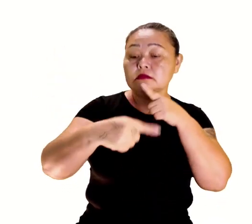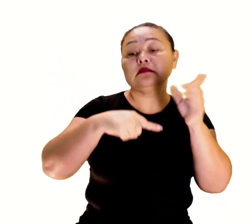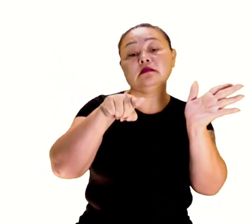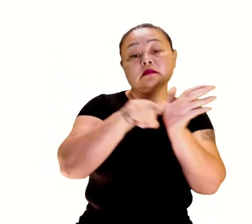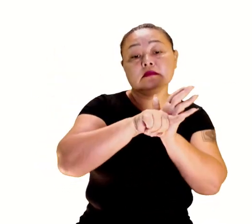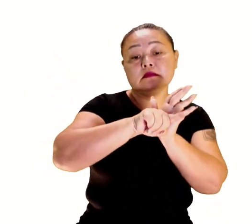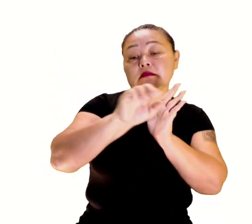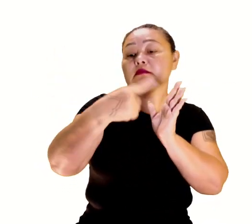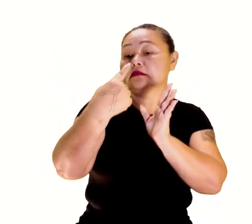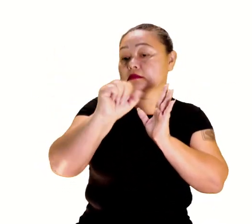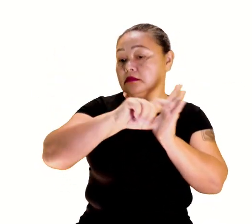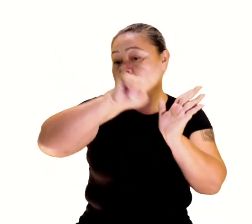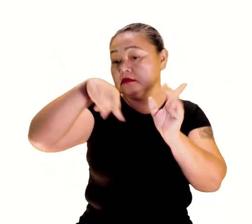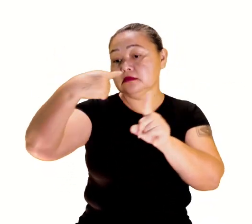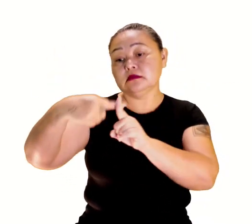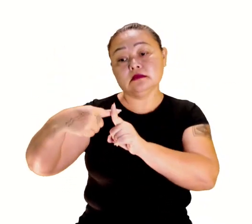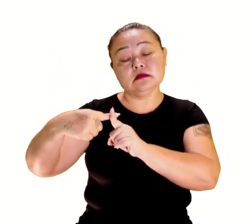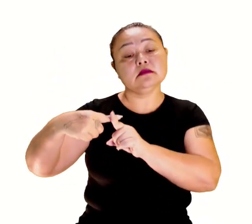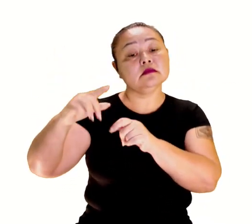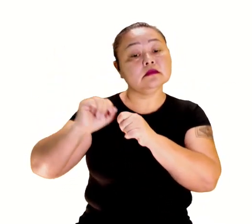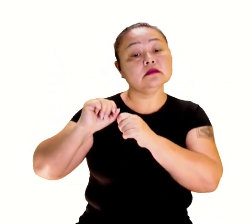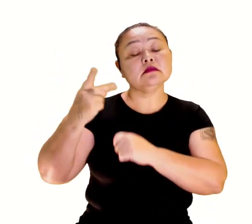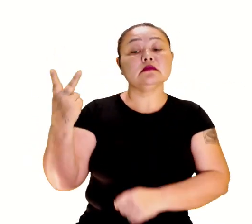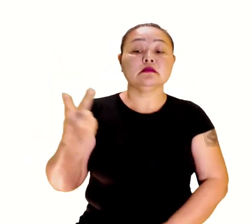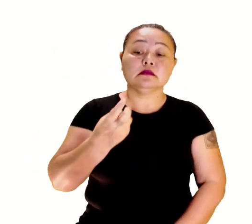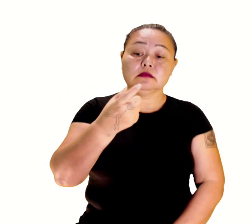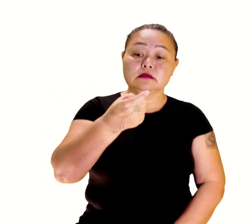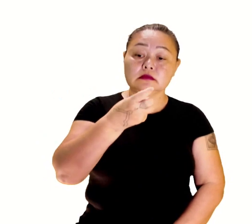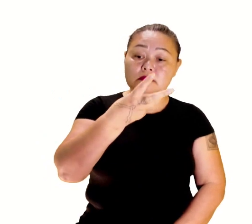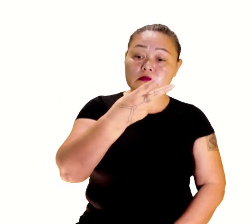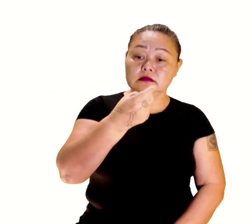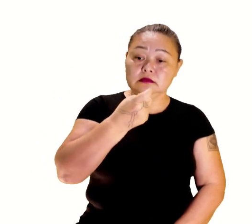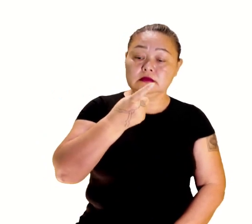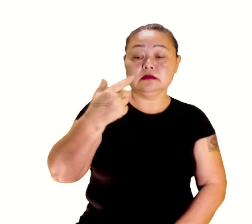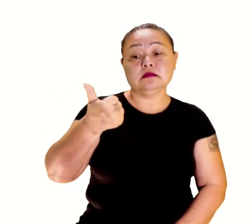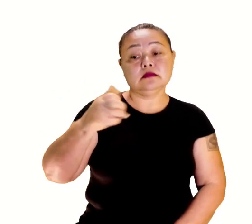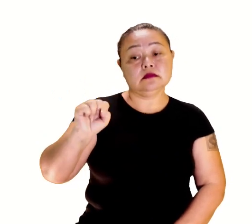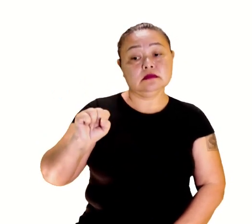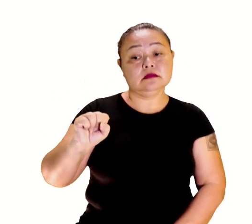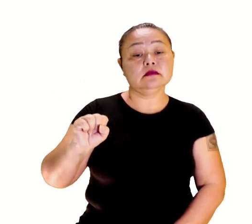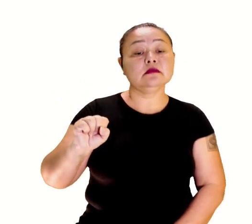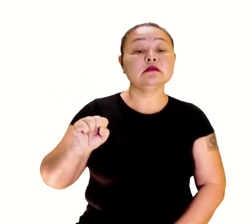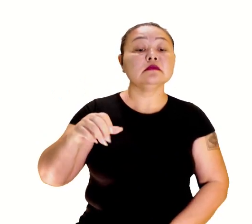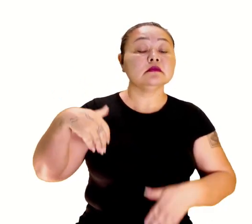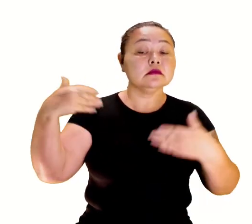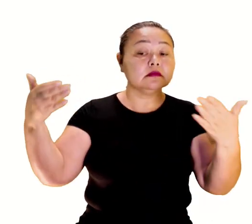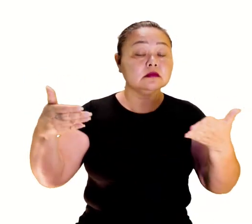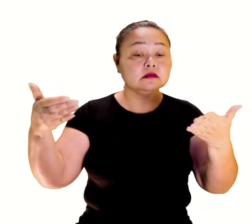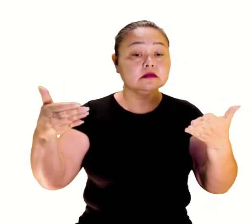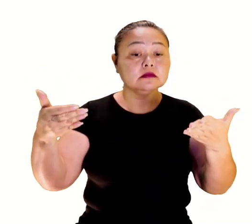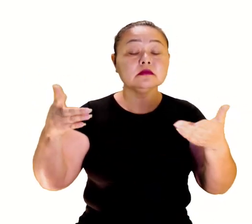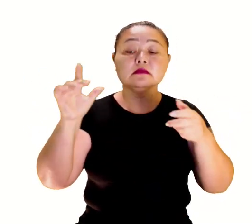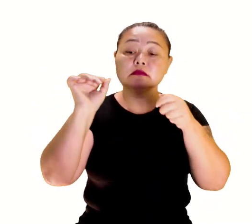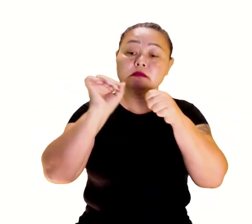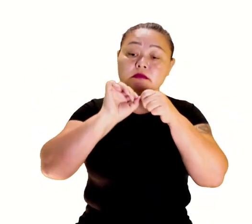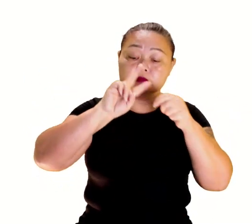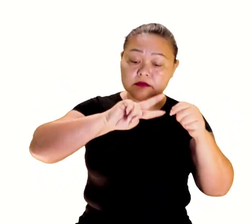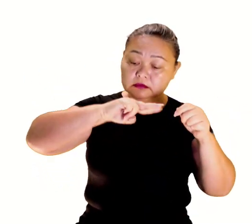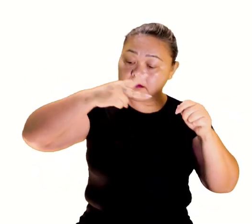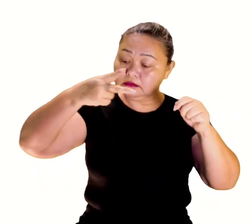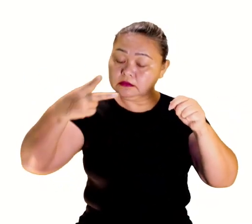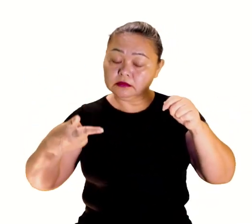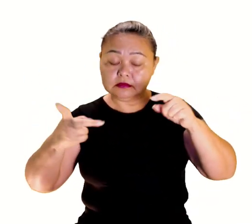negativo. O 8 para outro membro positivo. Ficamos com 3x igual a 18. Agora vamos realizar a operação inversa.